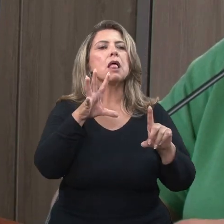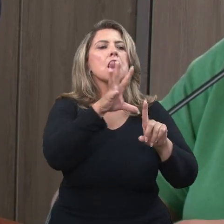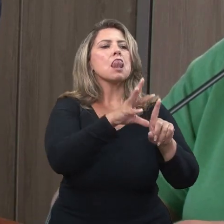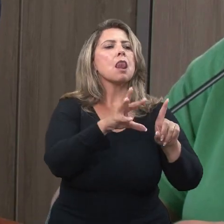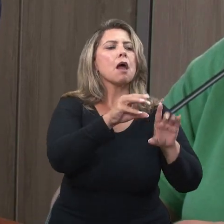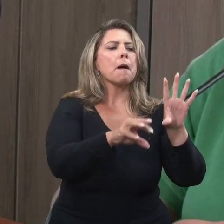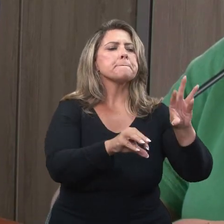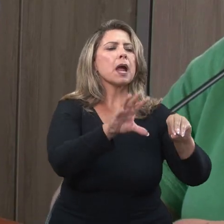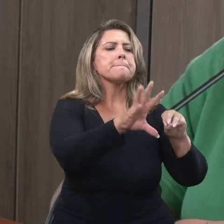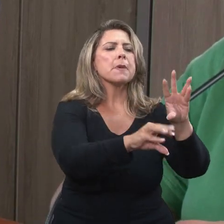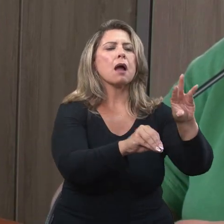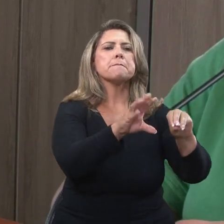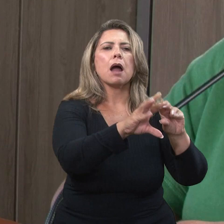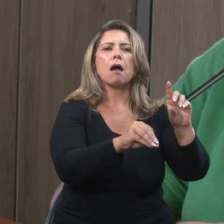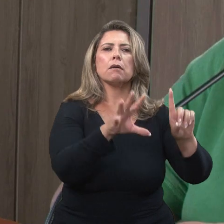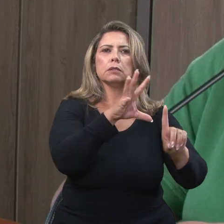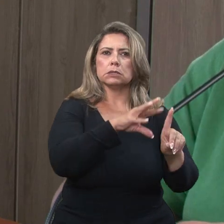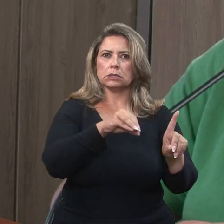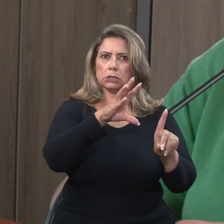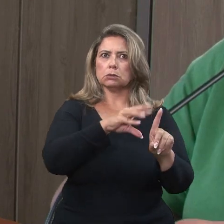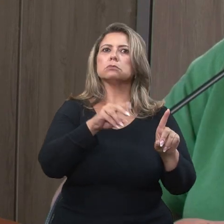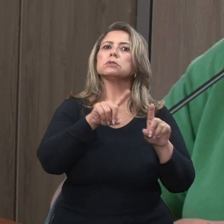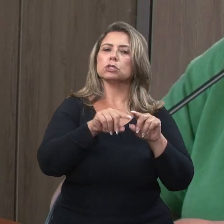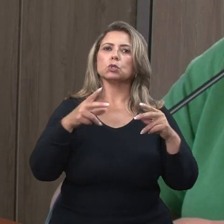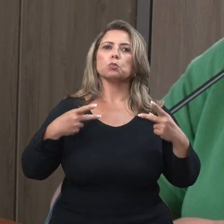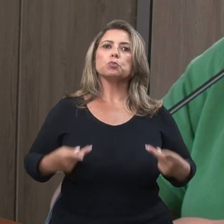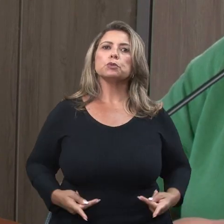de alguns exemplos, de algumas condutas que são, assim,